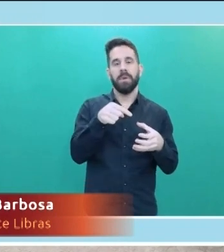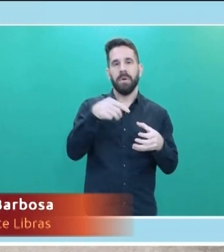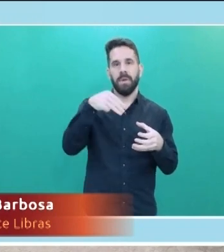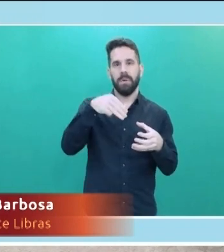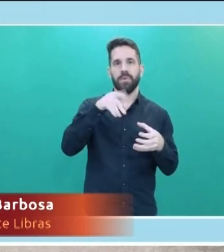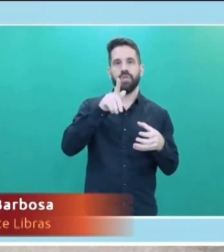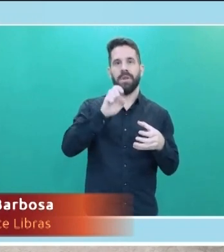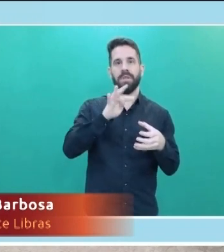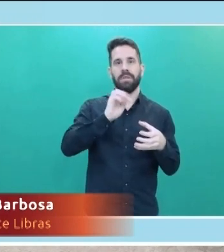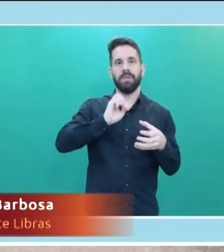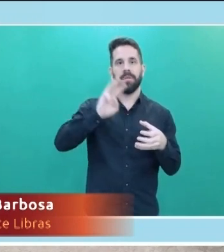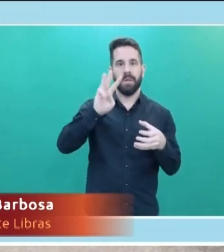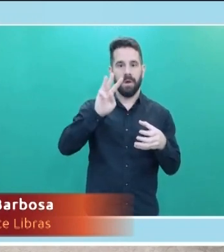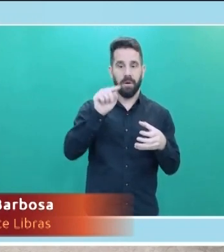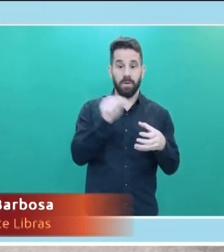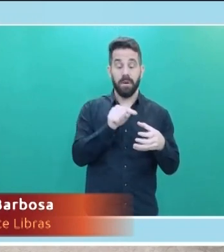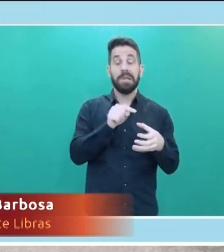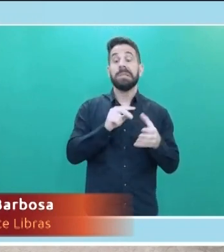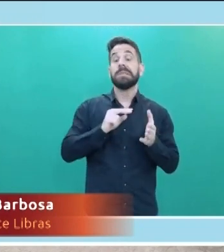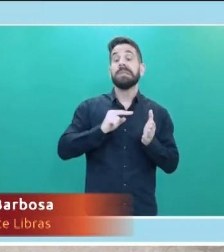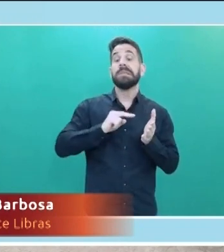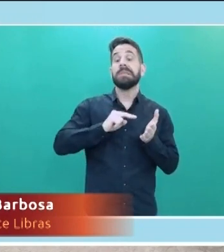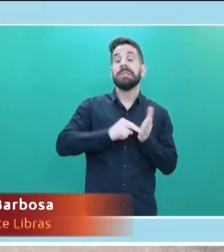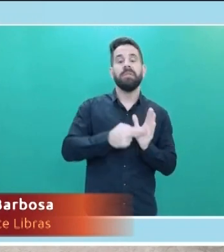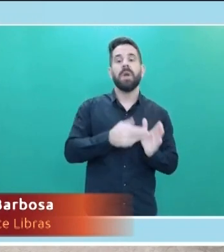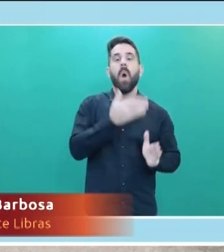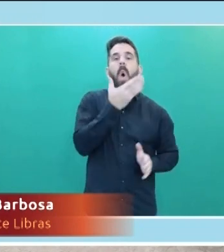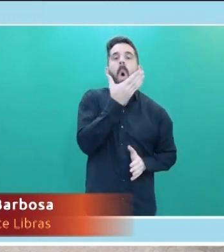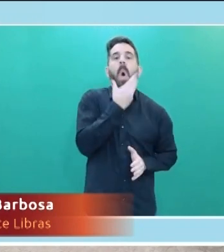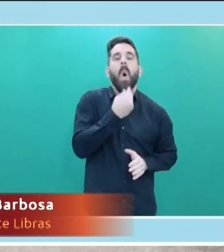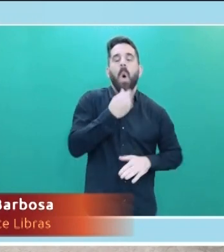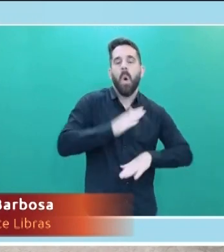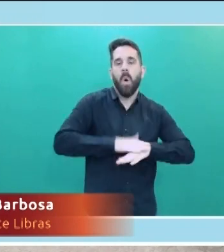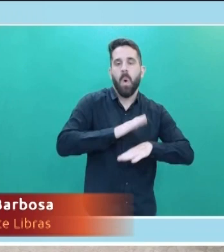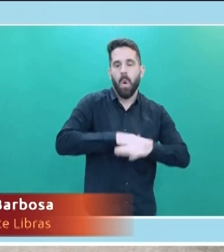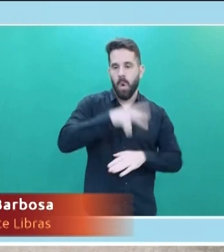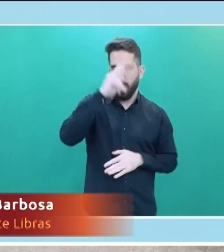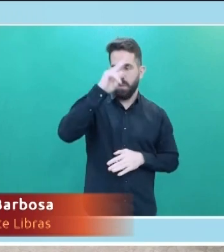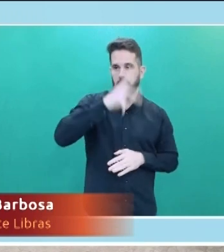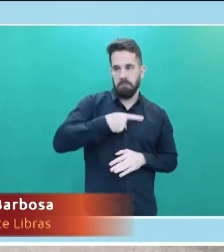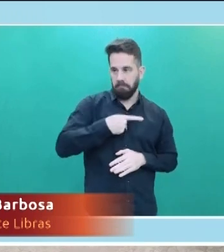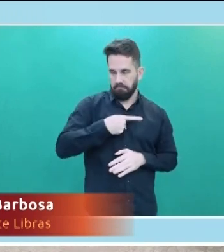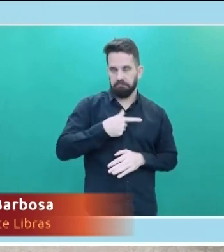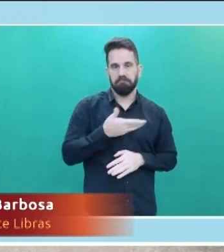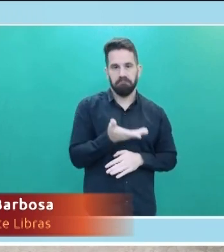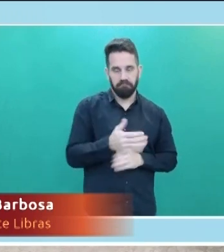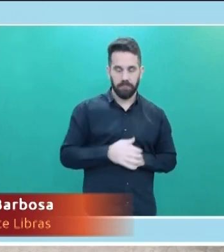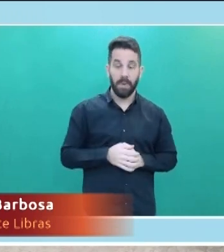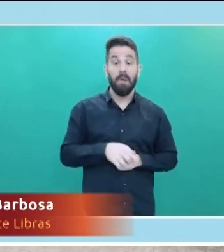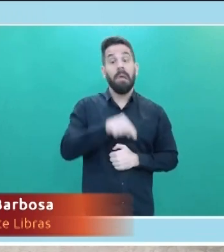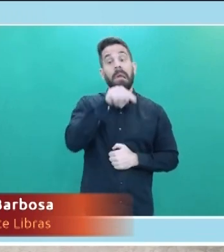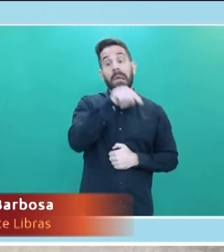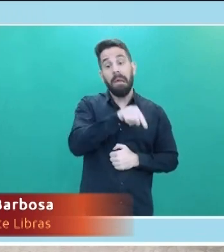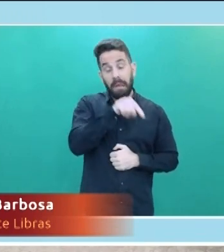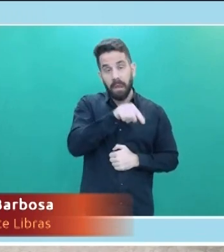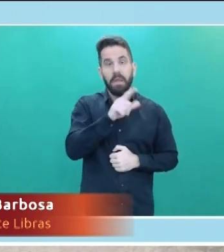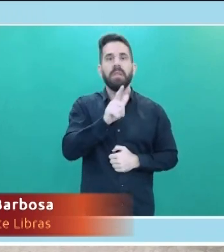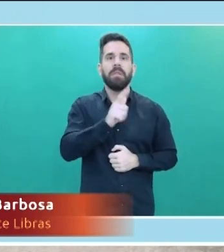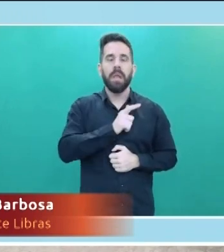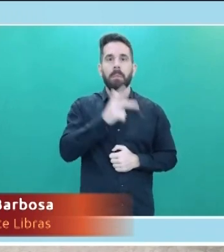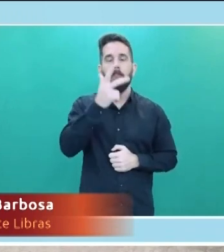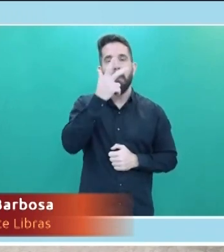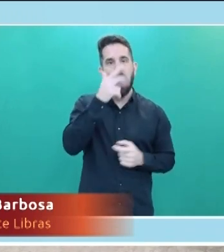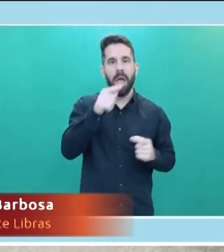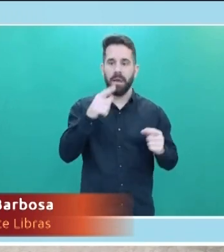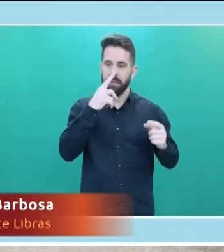MGTOW, significa homem seguindo o seu próprio caminho. Ele surge como uma reação aos PUAs, na verdade, né, porque